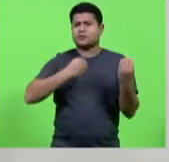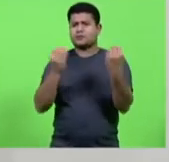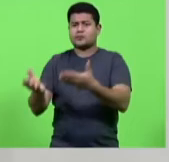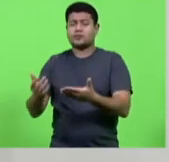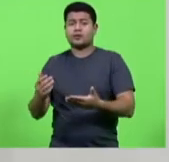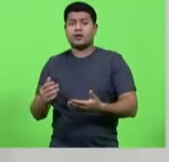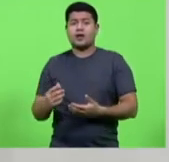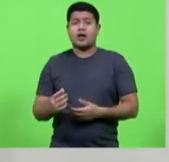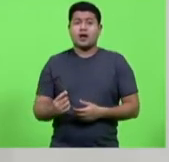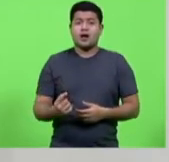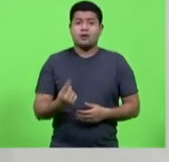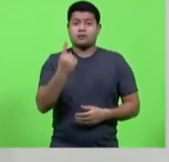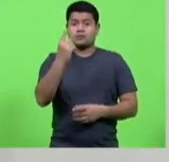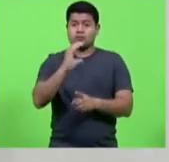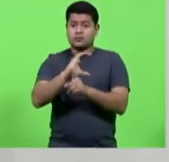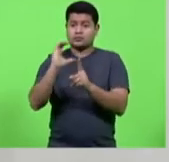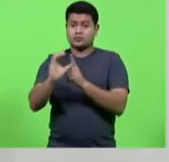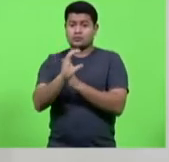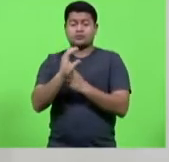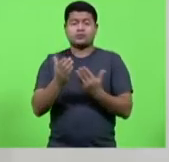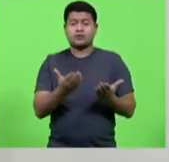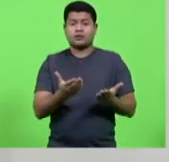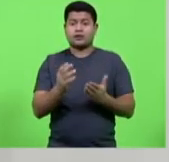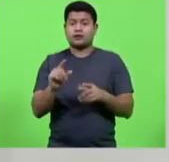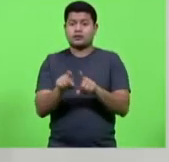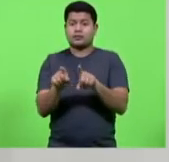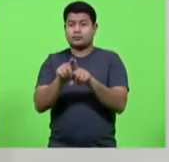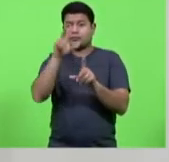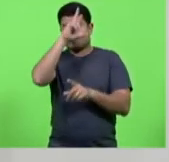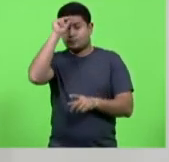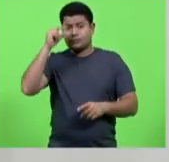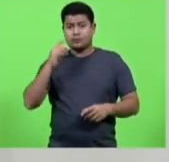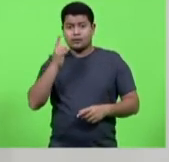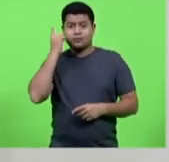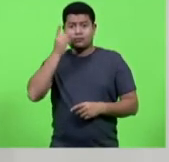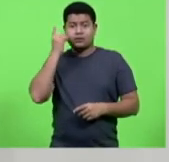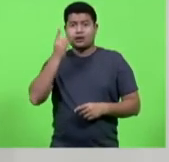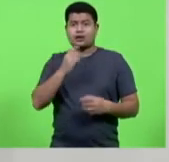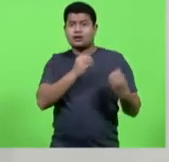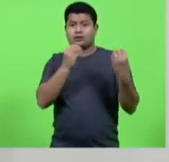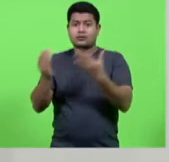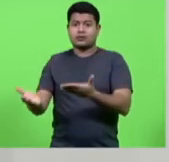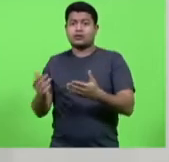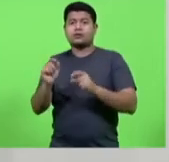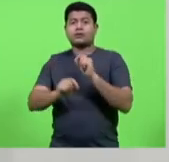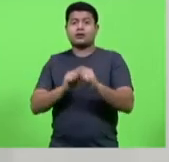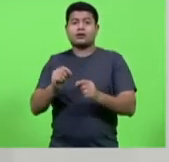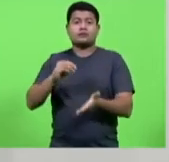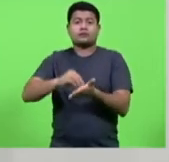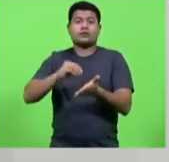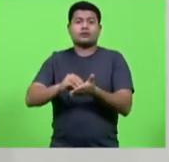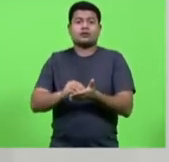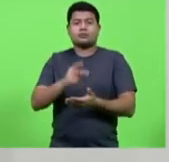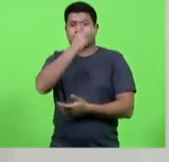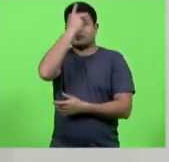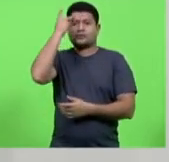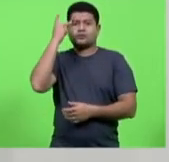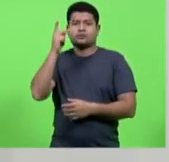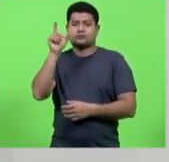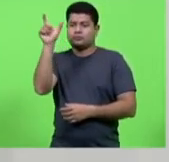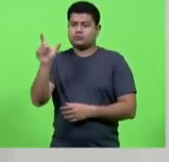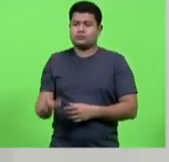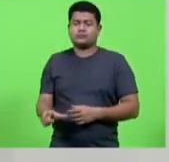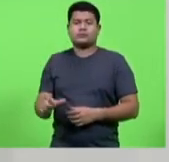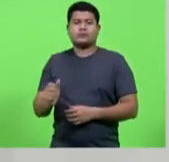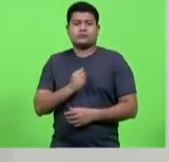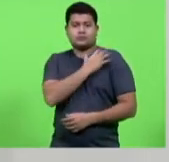que a comunidade e os prefeitos e os deputados não podem dar é polícia. Então está sobrando só isso. Então, só para falar para os